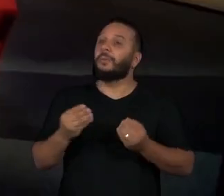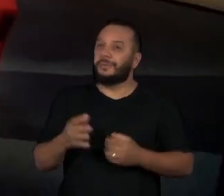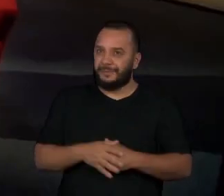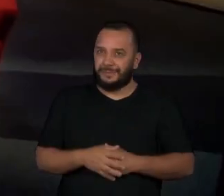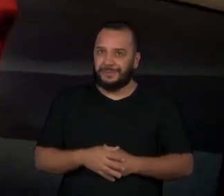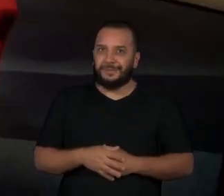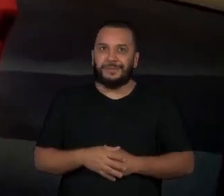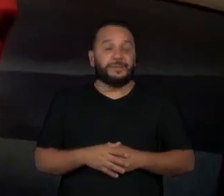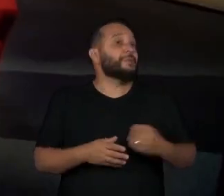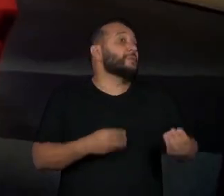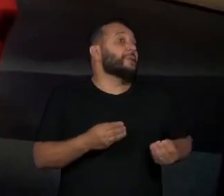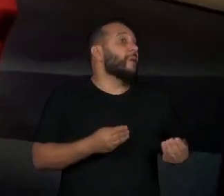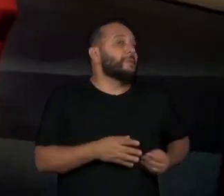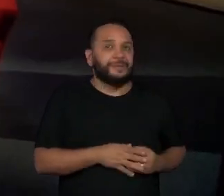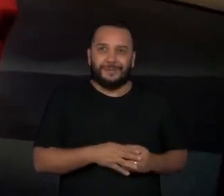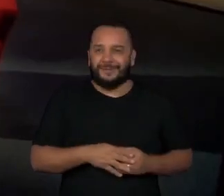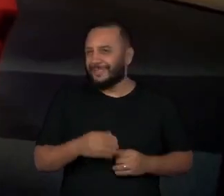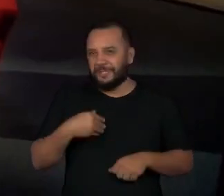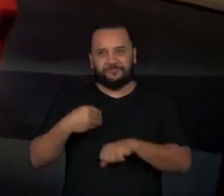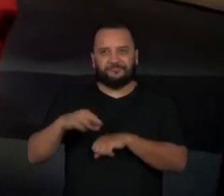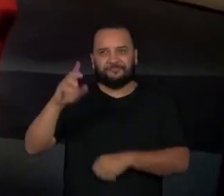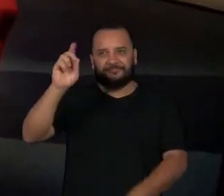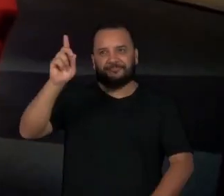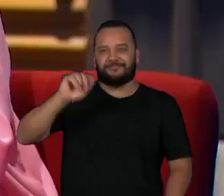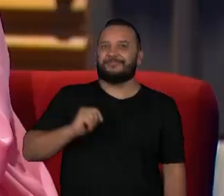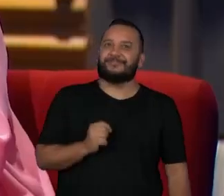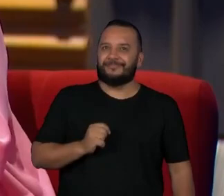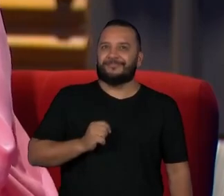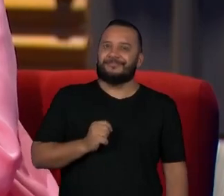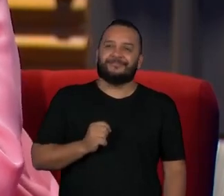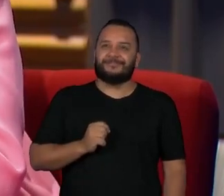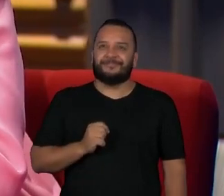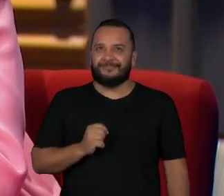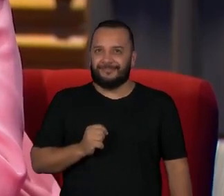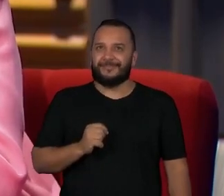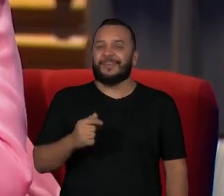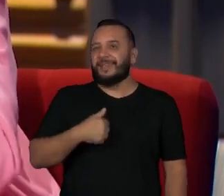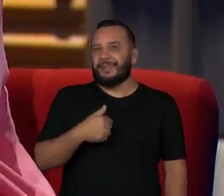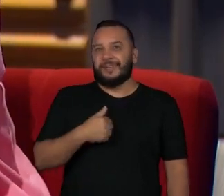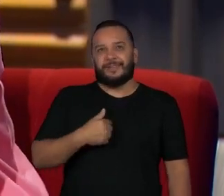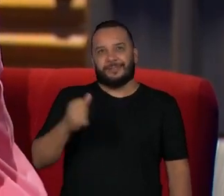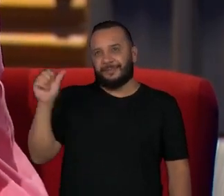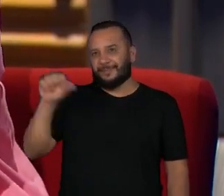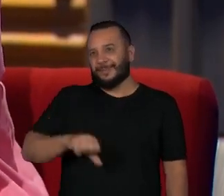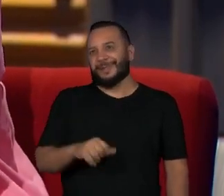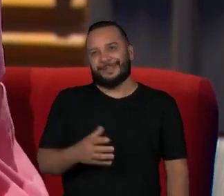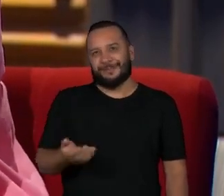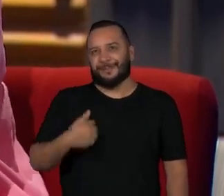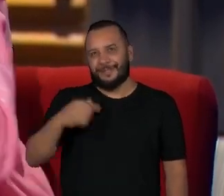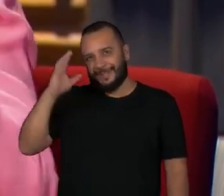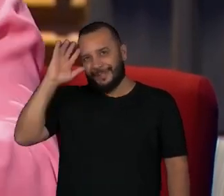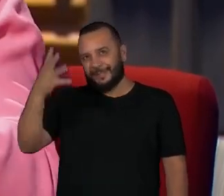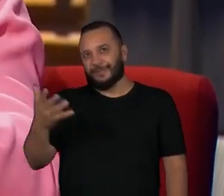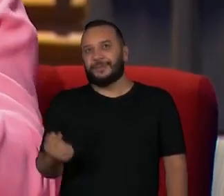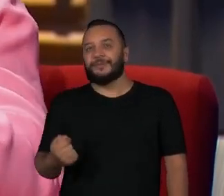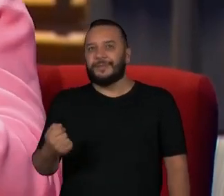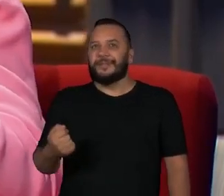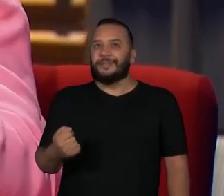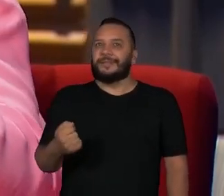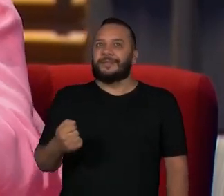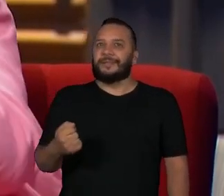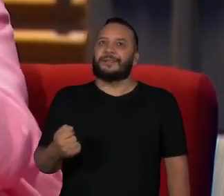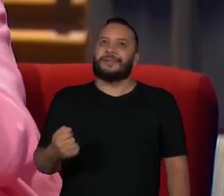como dois spoiler Se bem que eu sou péssimo cara eu minha